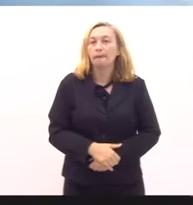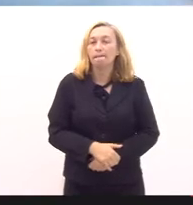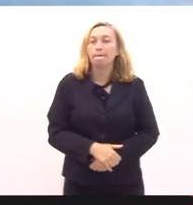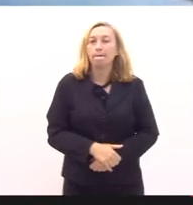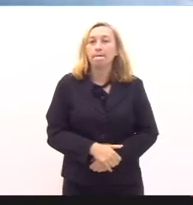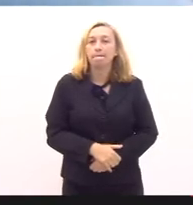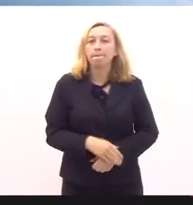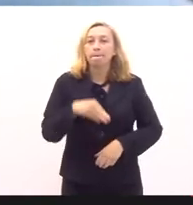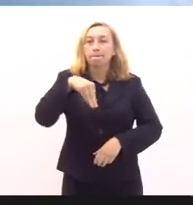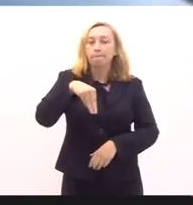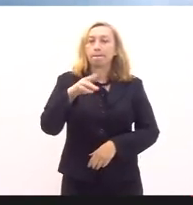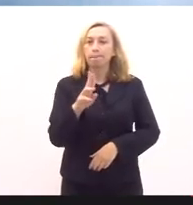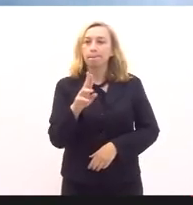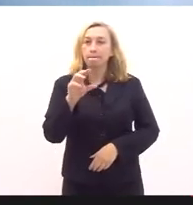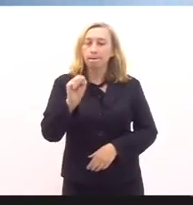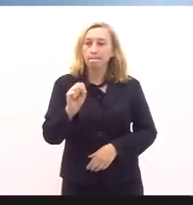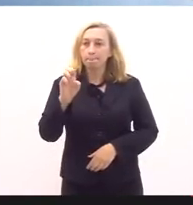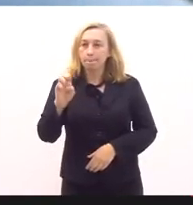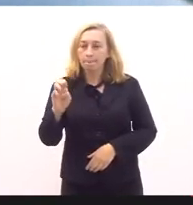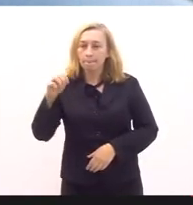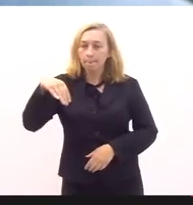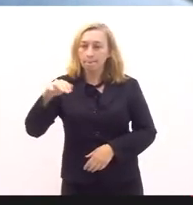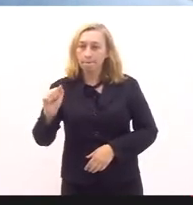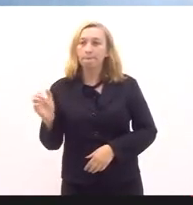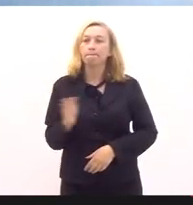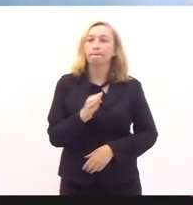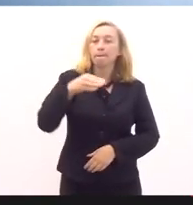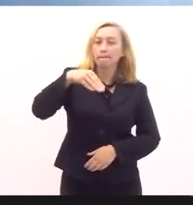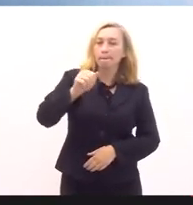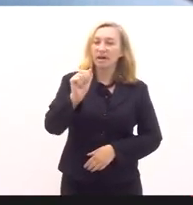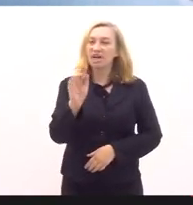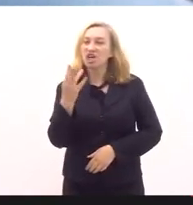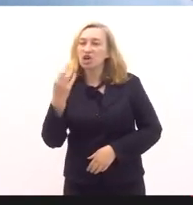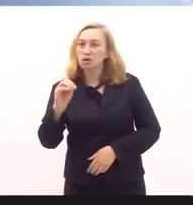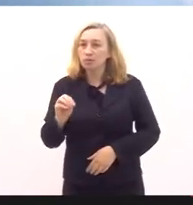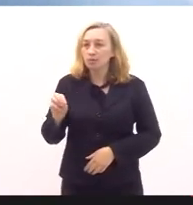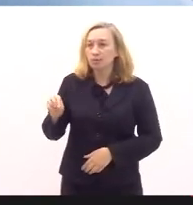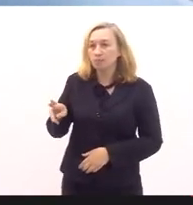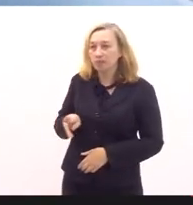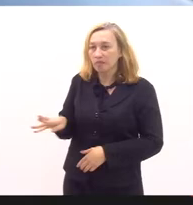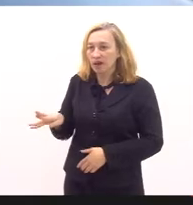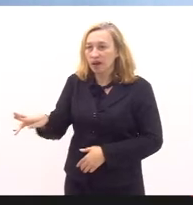do Muzema, Manguinhos, Maré.